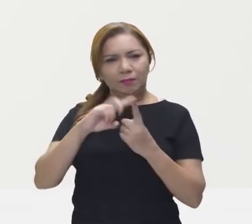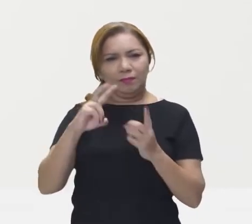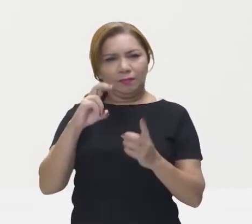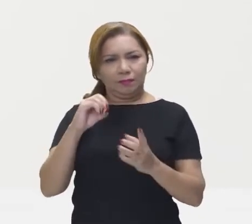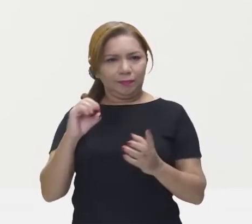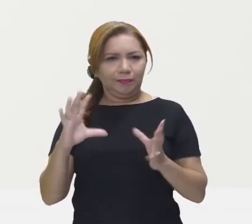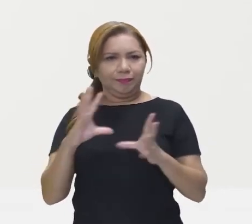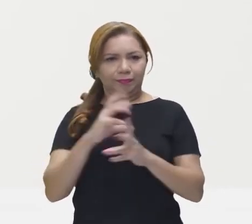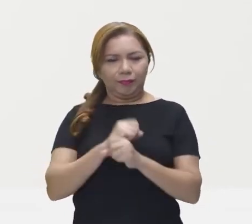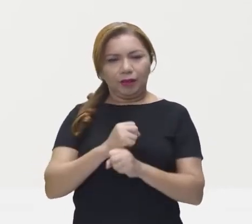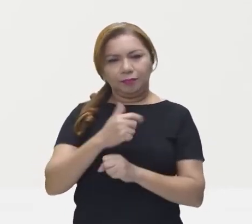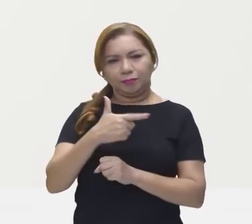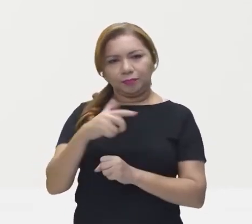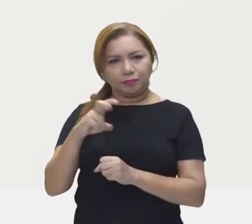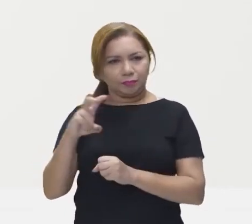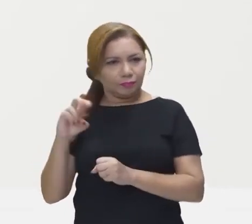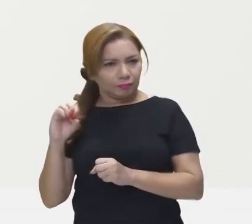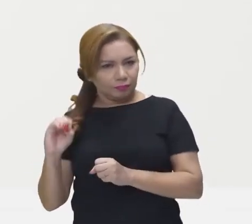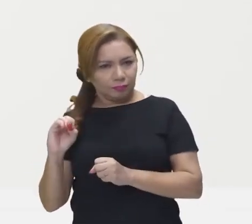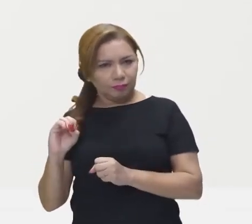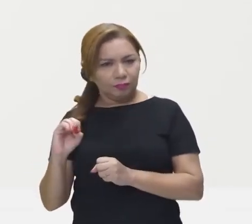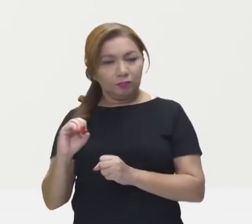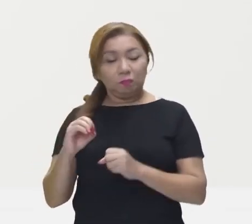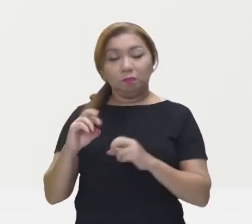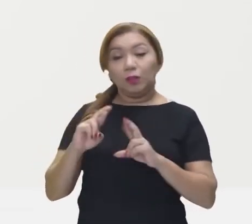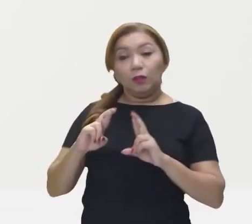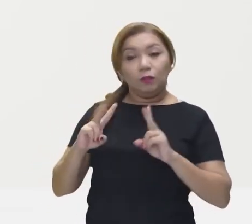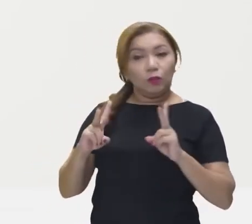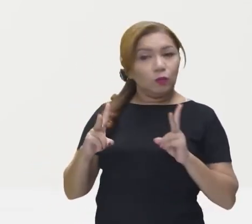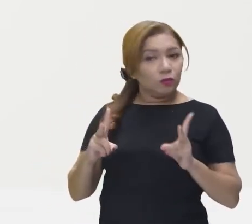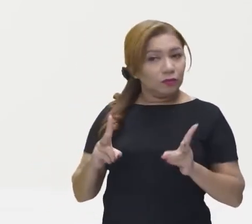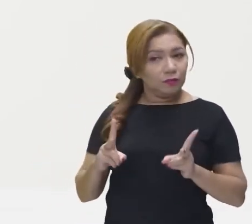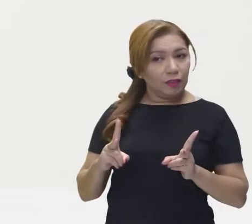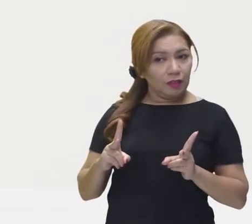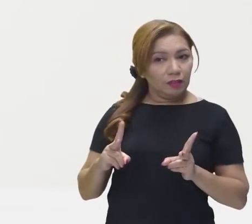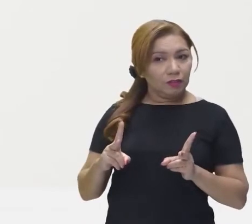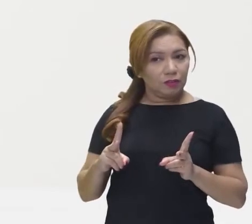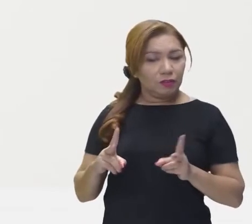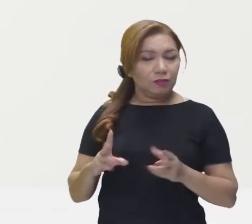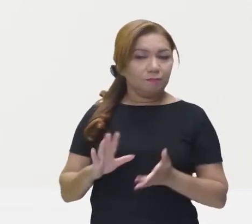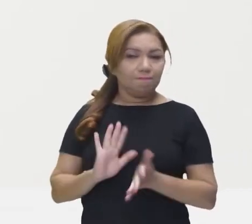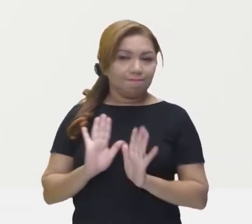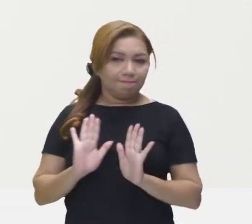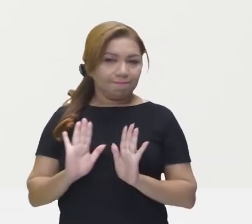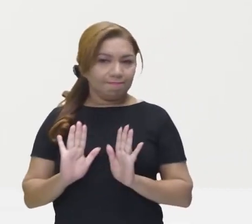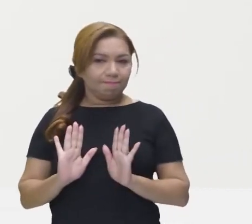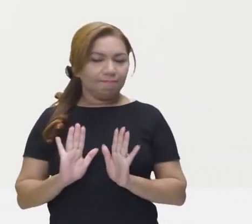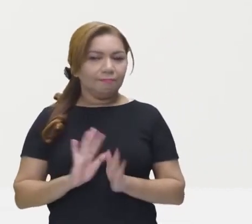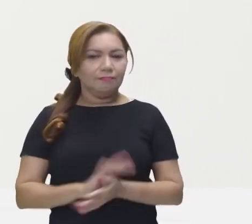perímetro. Então, aqui, o perímetro deste modelo aqui, eu tenho 250